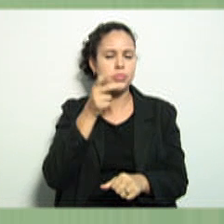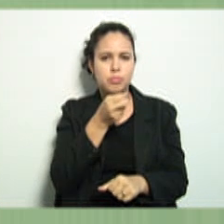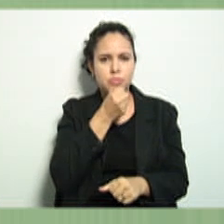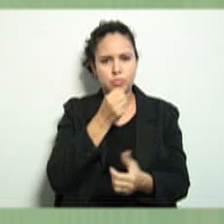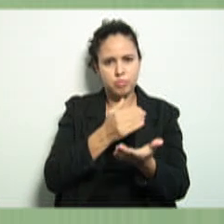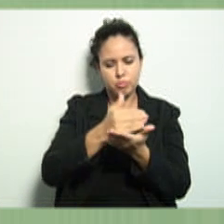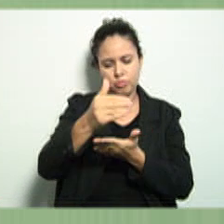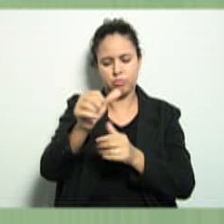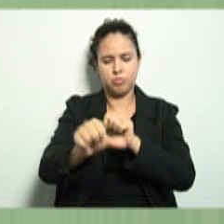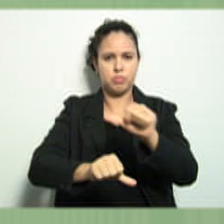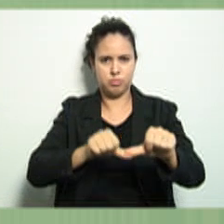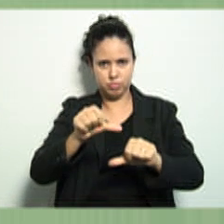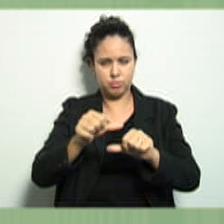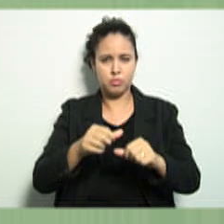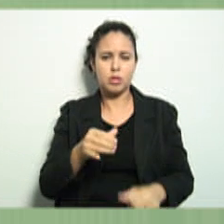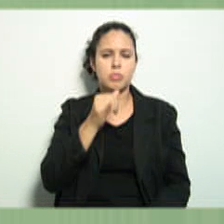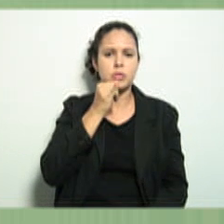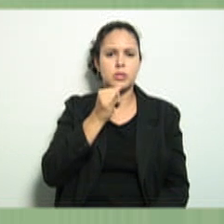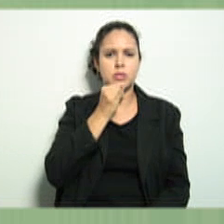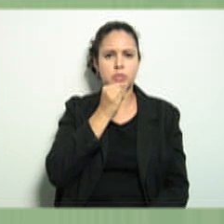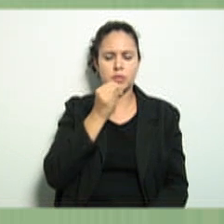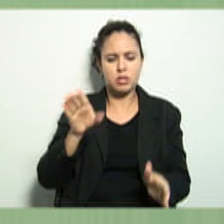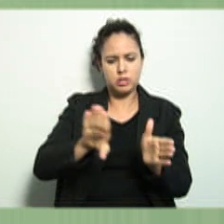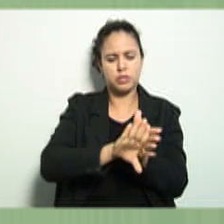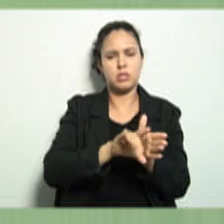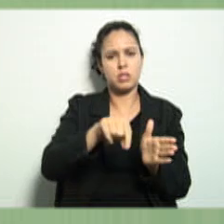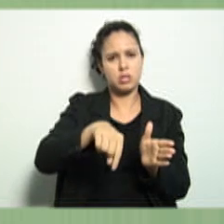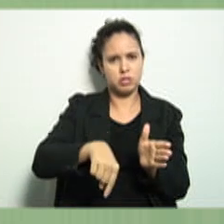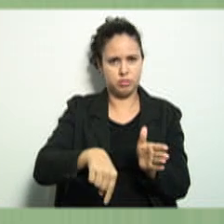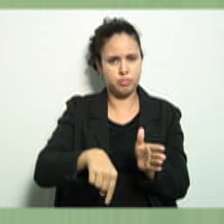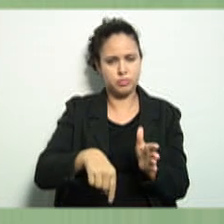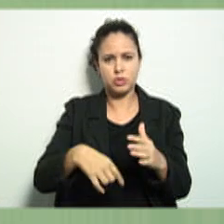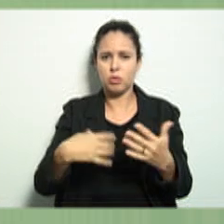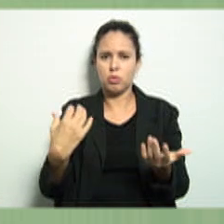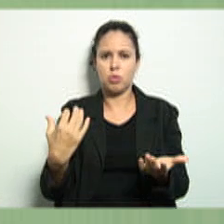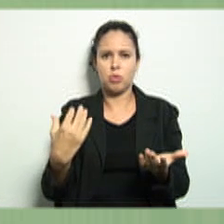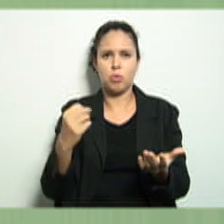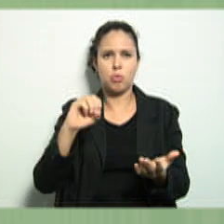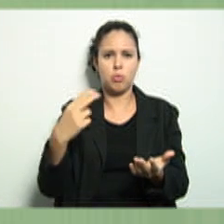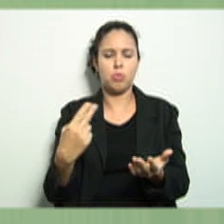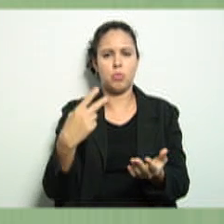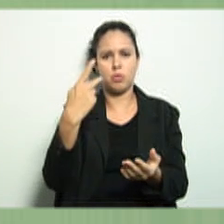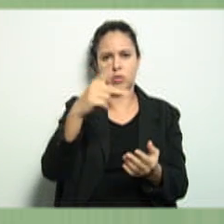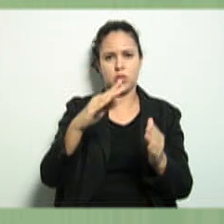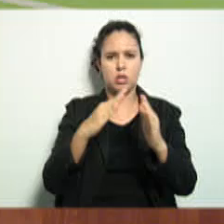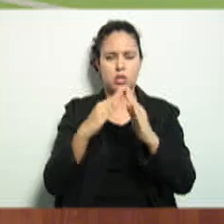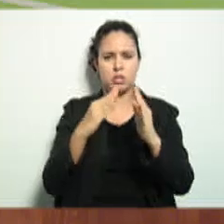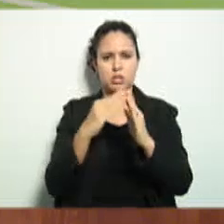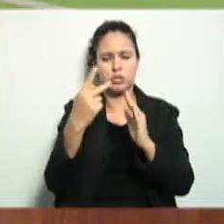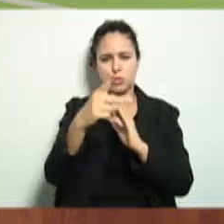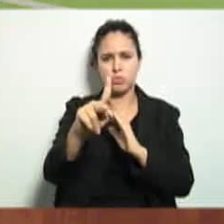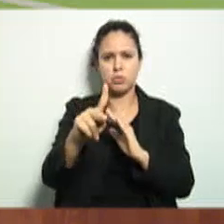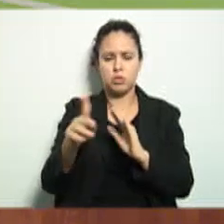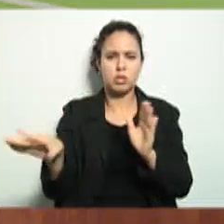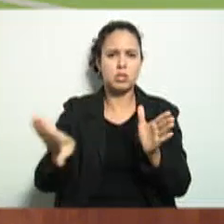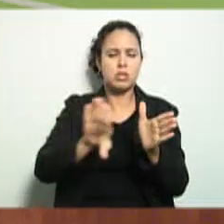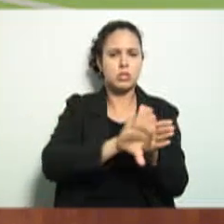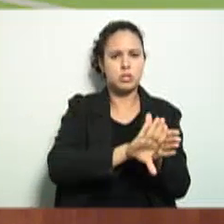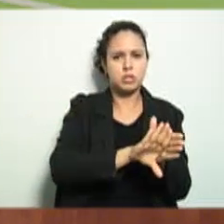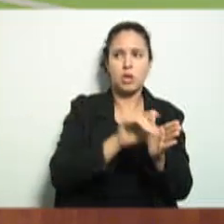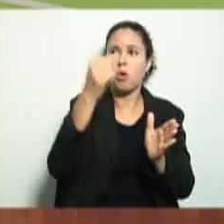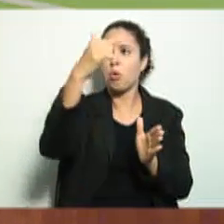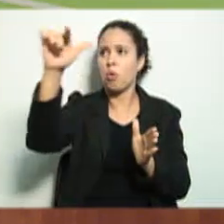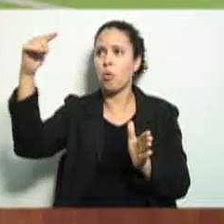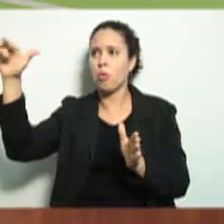É como, por exemplo, se chegasse aí no local onde você mora, pessoas de outro local e quisessem ocupar